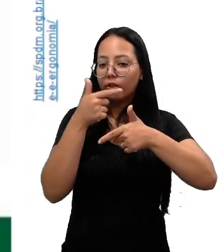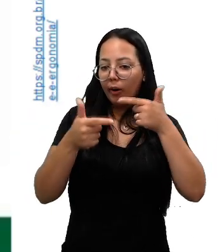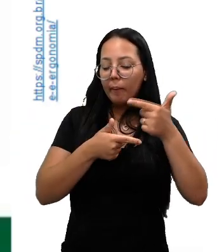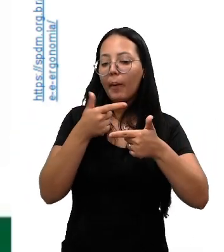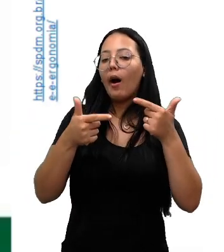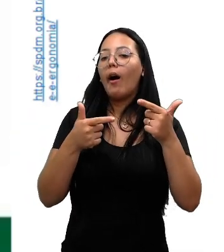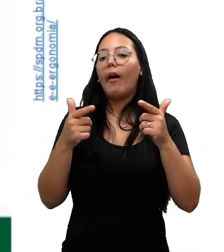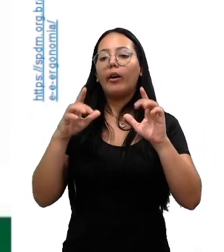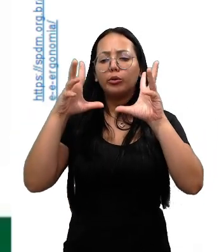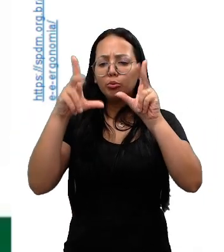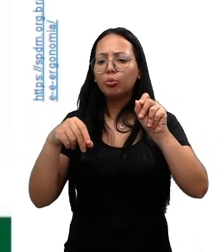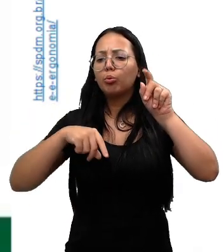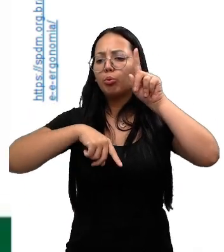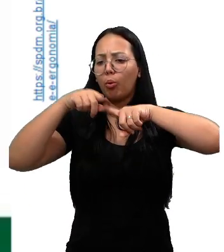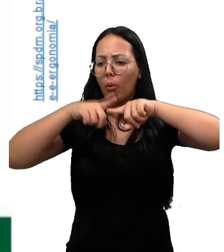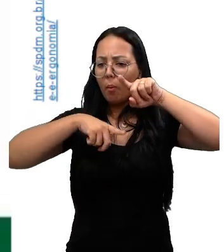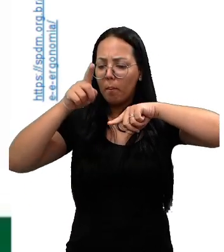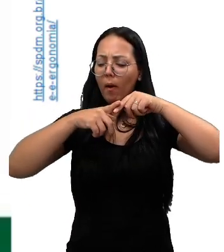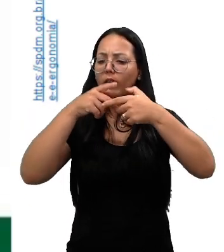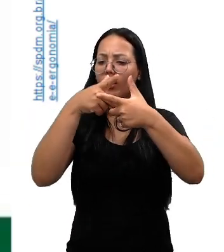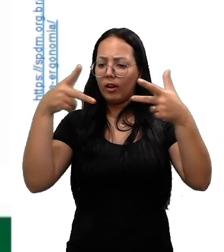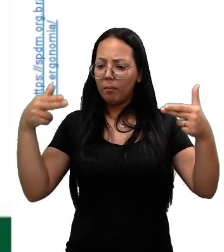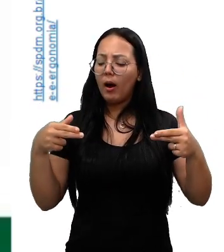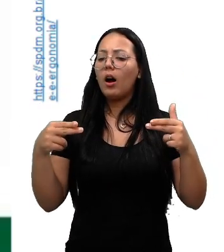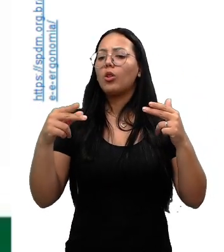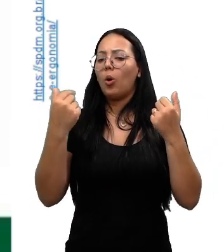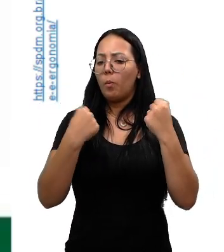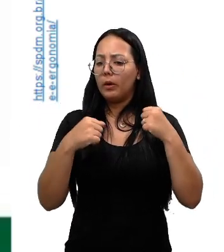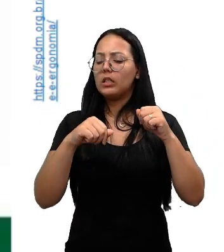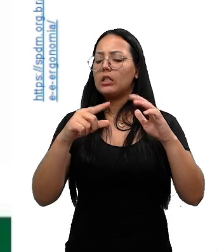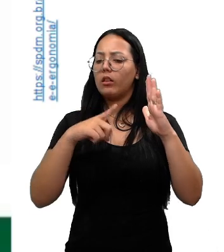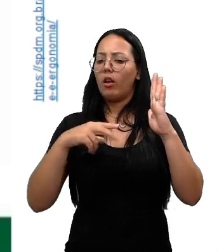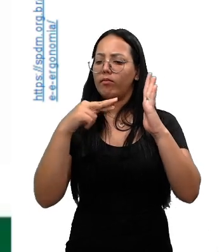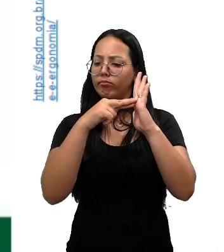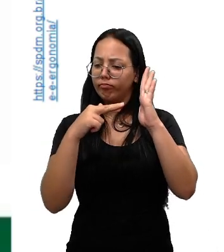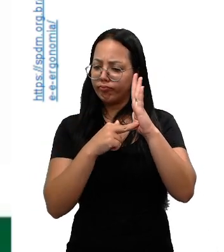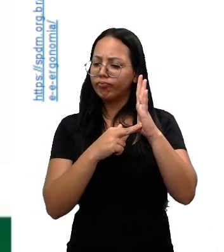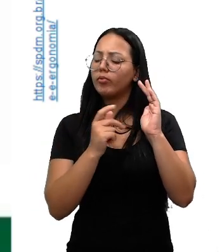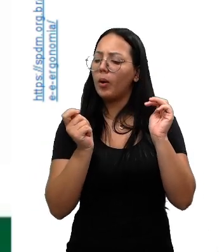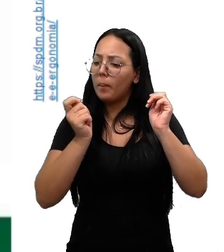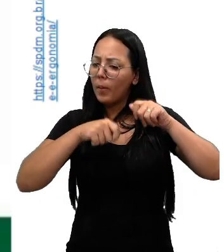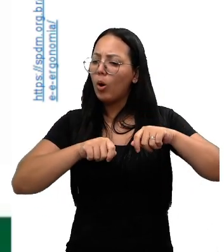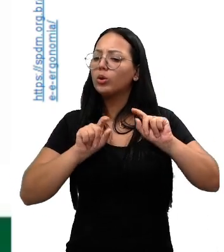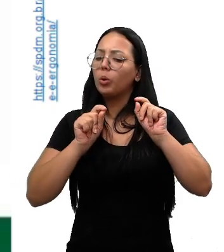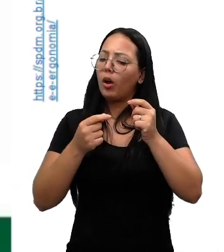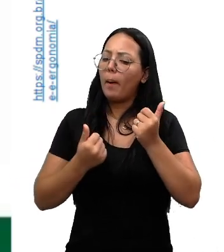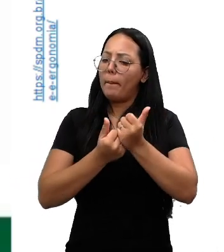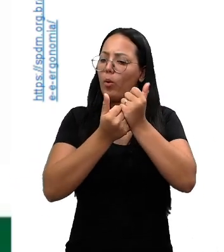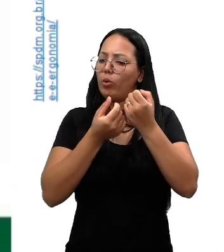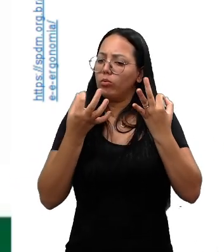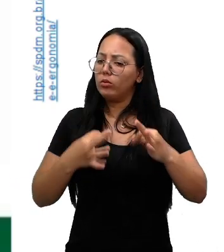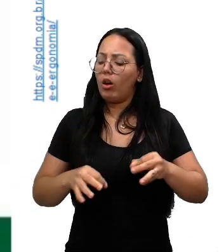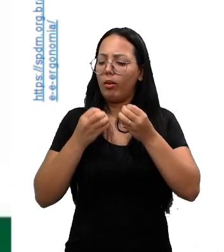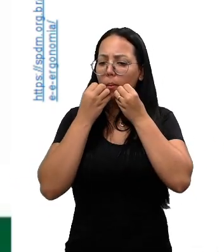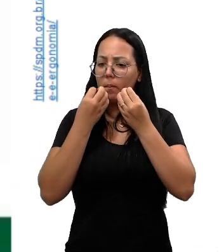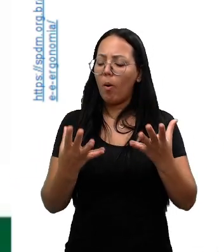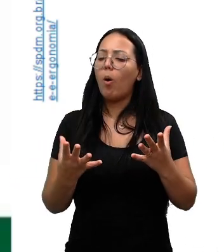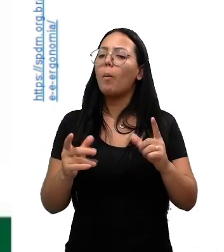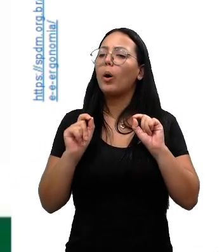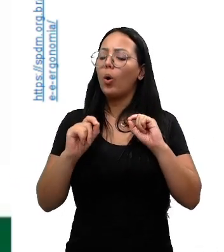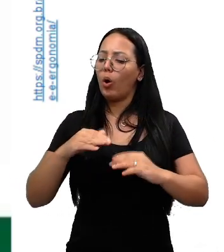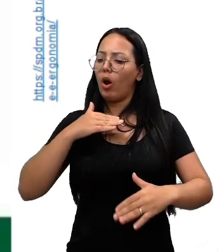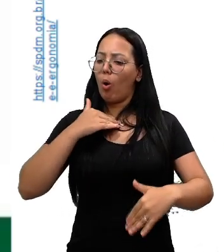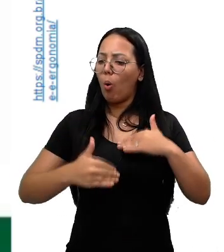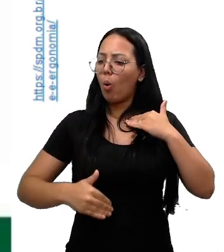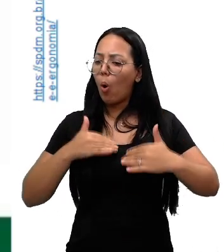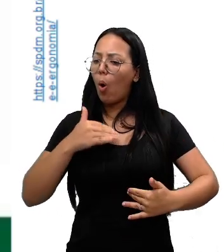equipamentos, nossos materiais de trabalho possuam regulagens para que possam conferir o apoio necessário para que a anatomia do